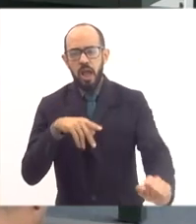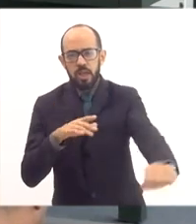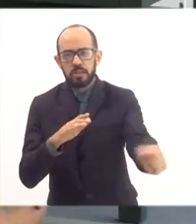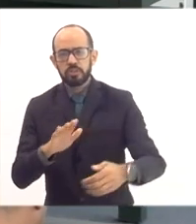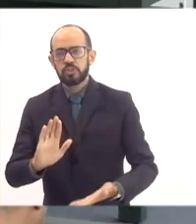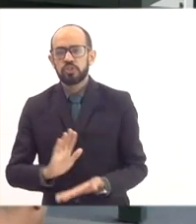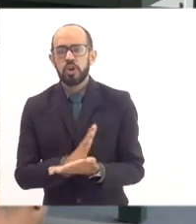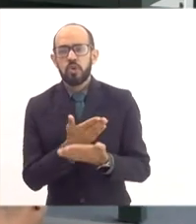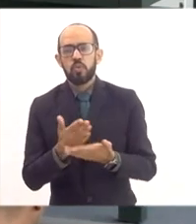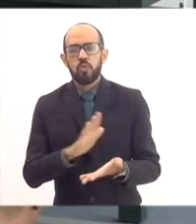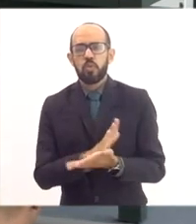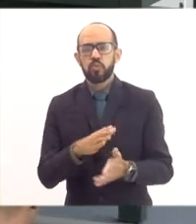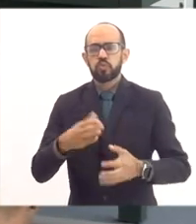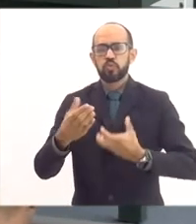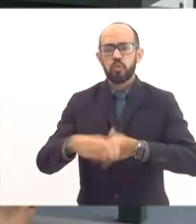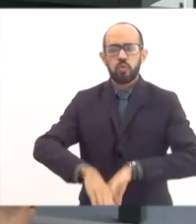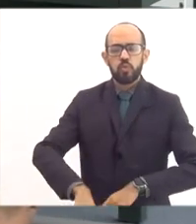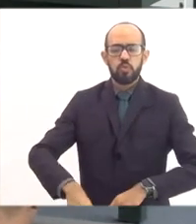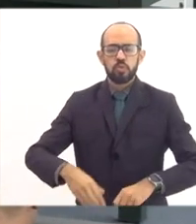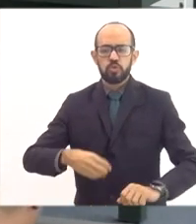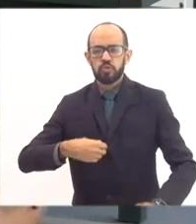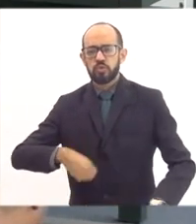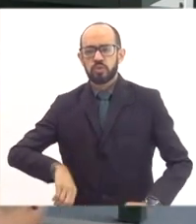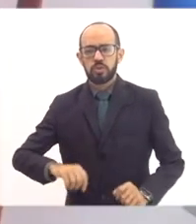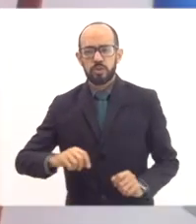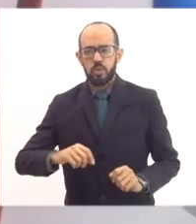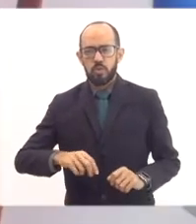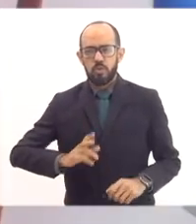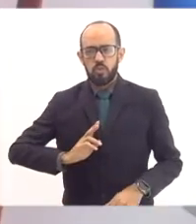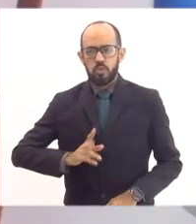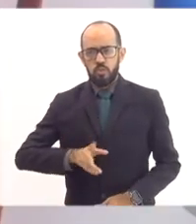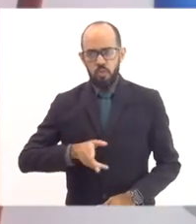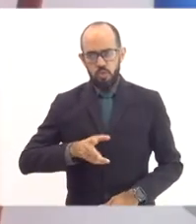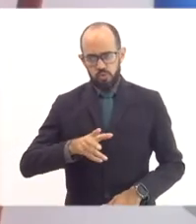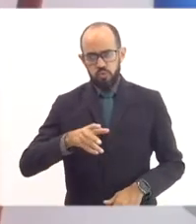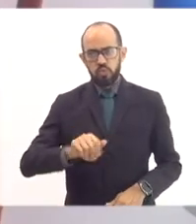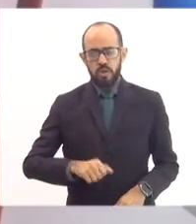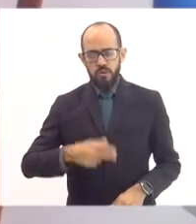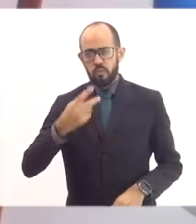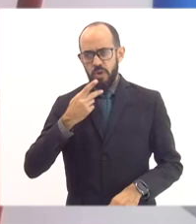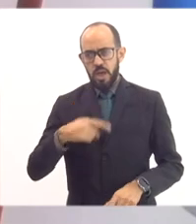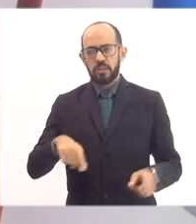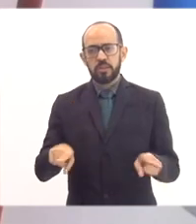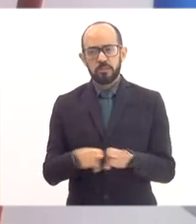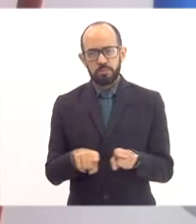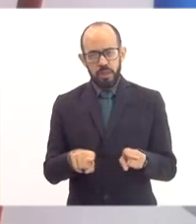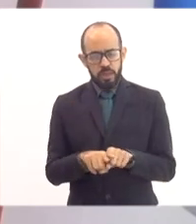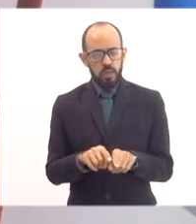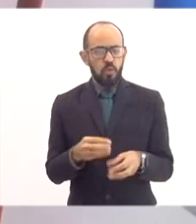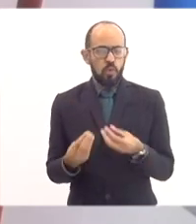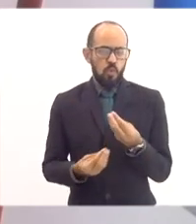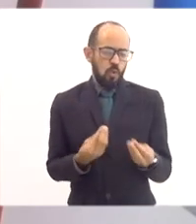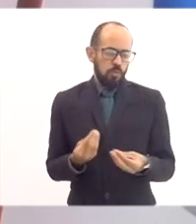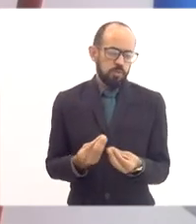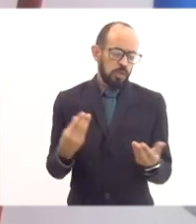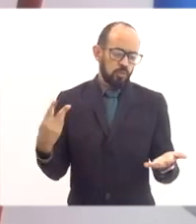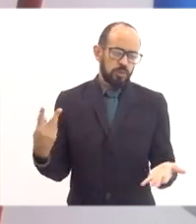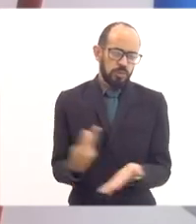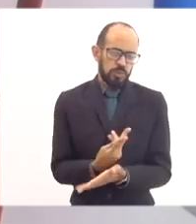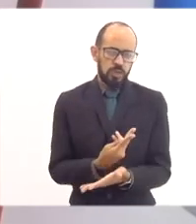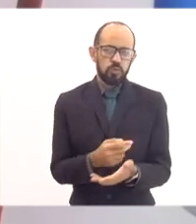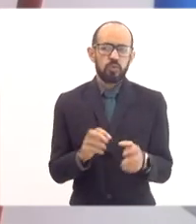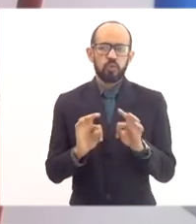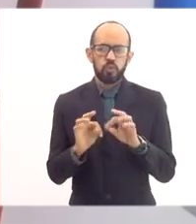que estão em aberto e atualizar o status atual por conta das diligências que a gente tem feito em razão da comissão, o que a